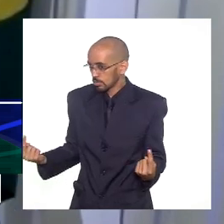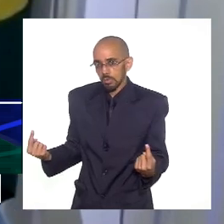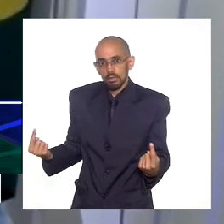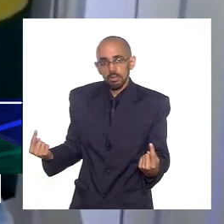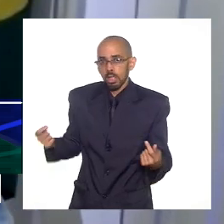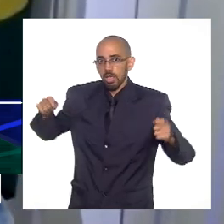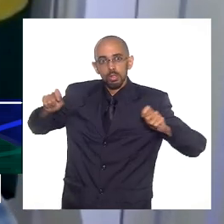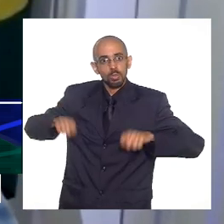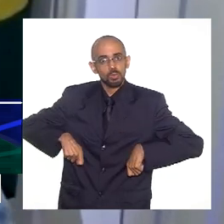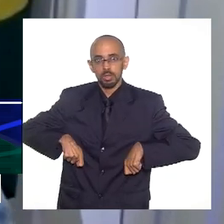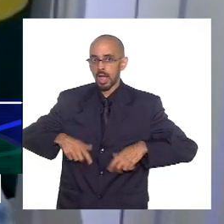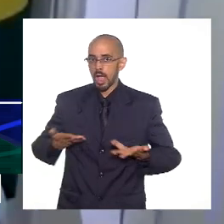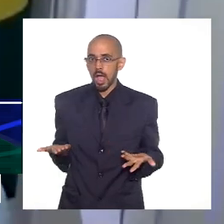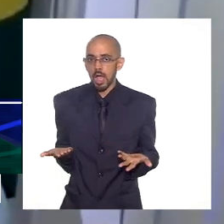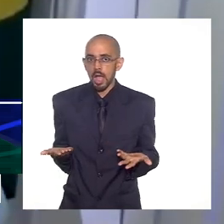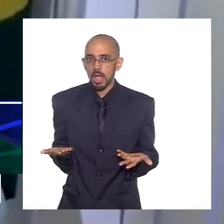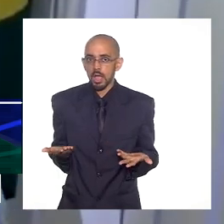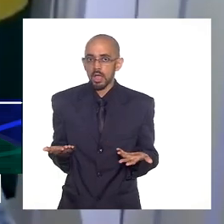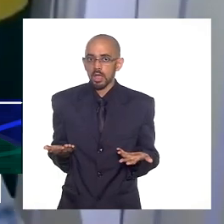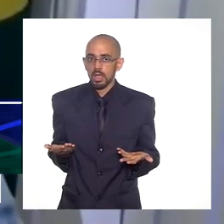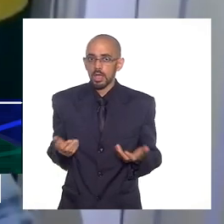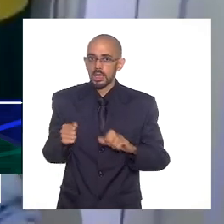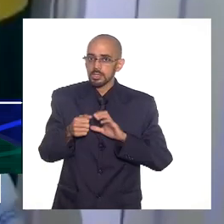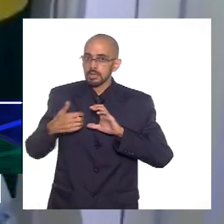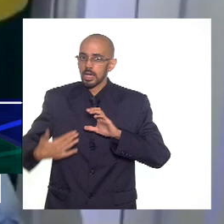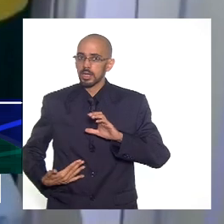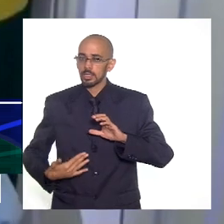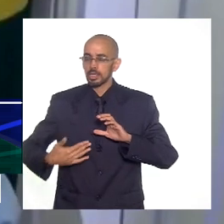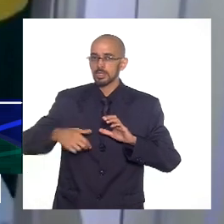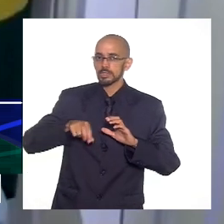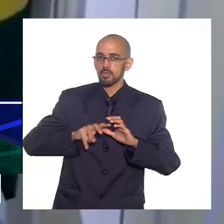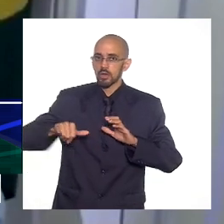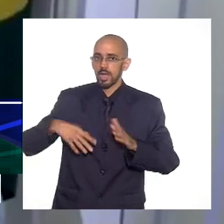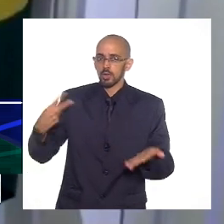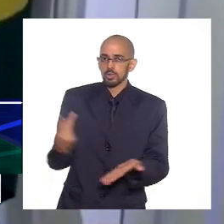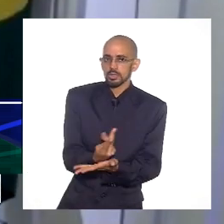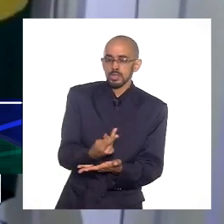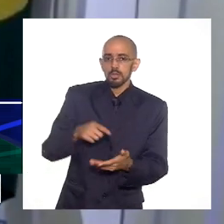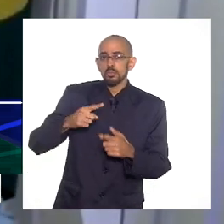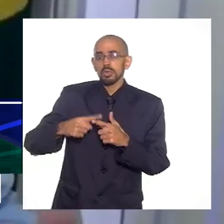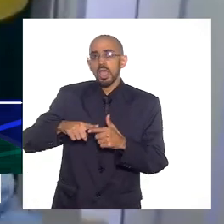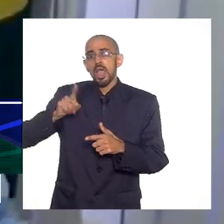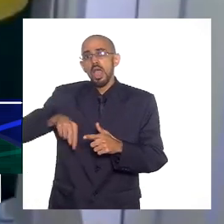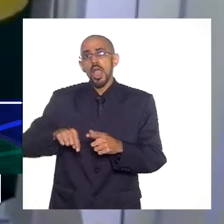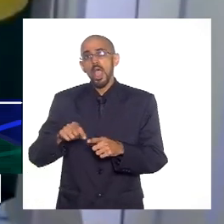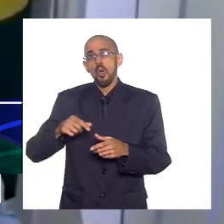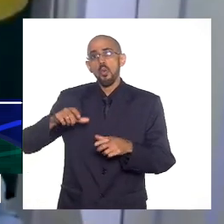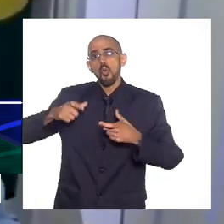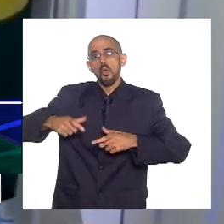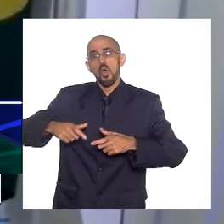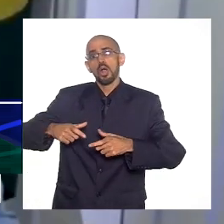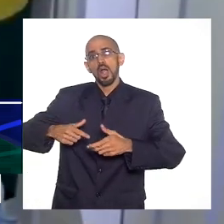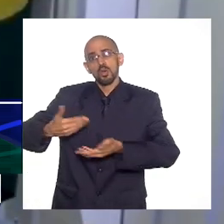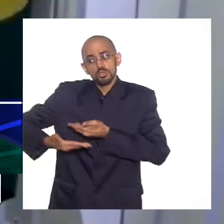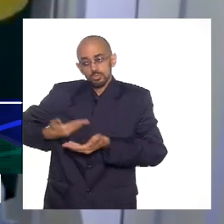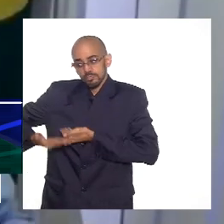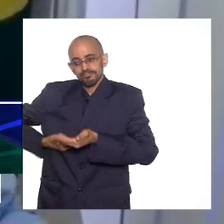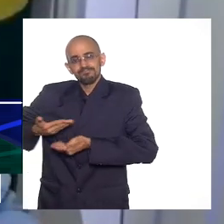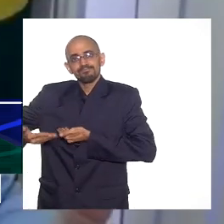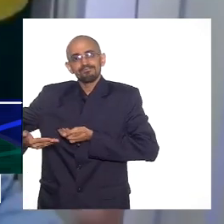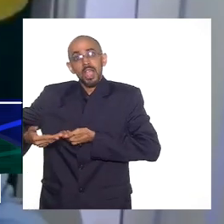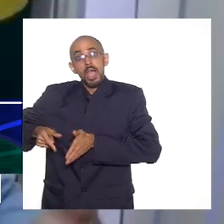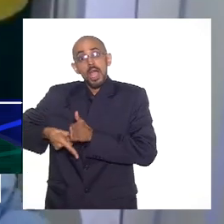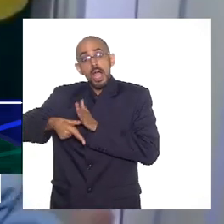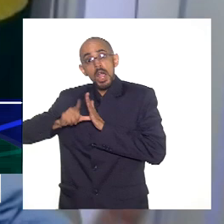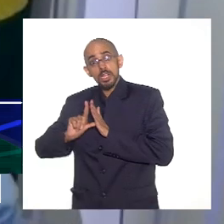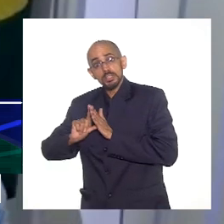características se manifestem. A escola é um lugar de socialização. Antes de ser um lugar de transmissão de saberes, ela é